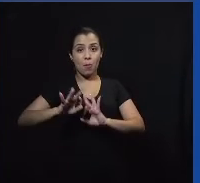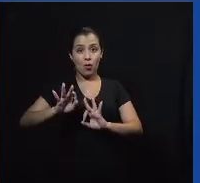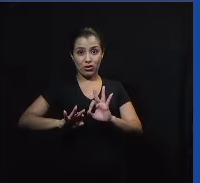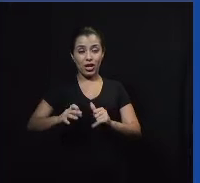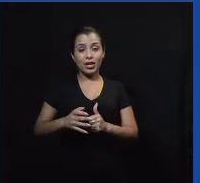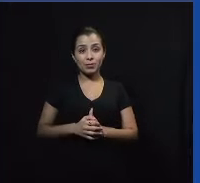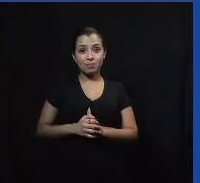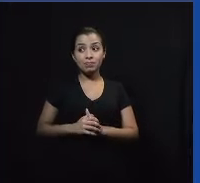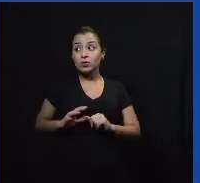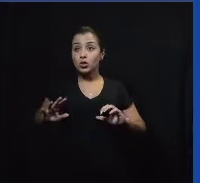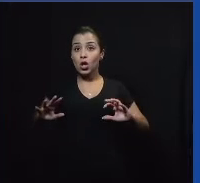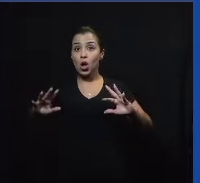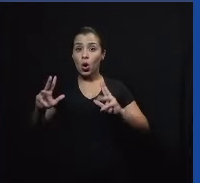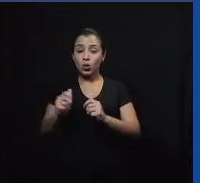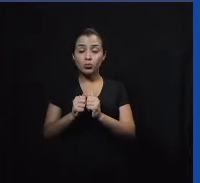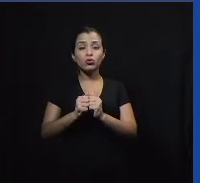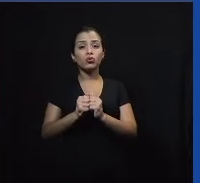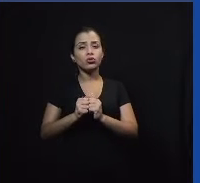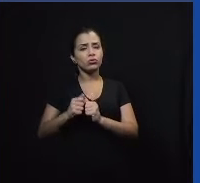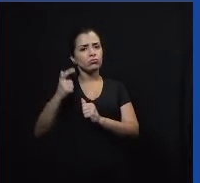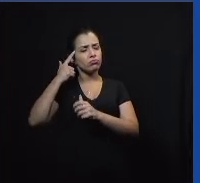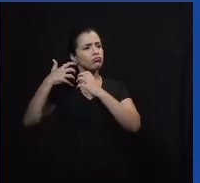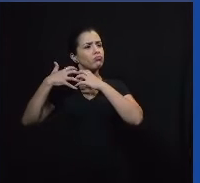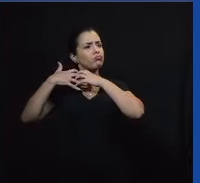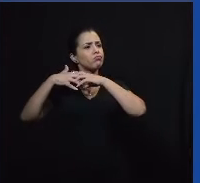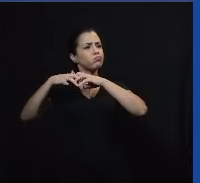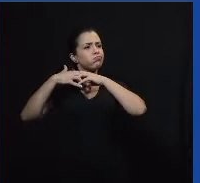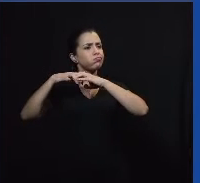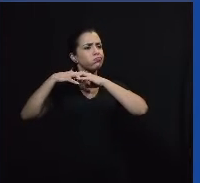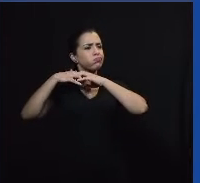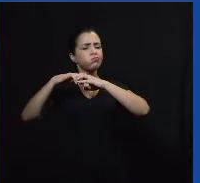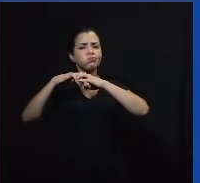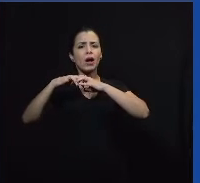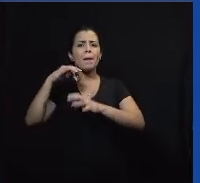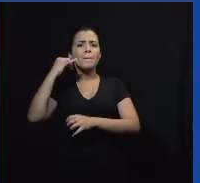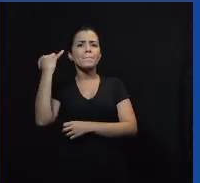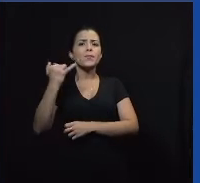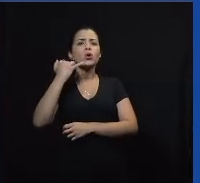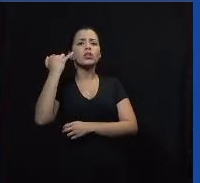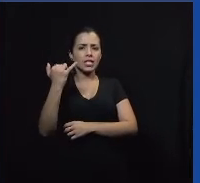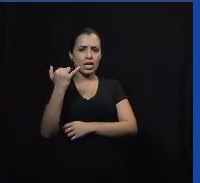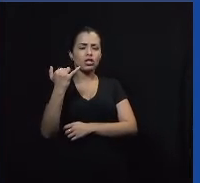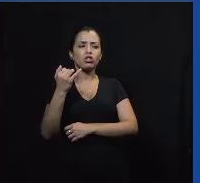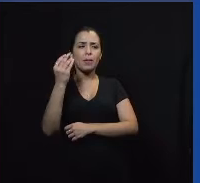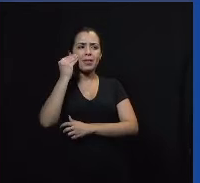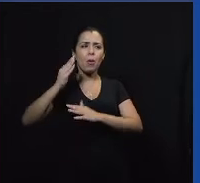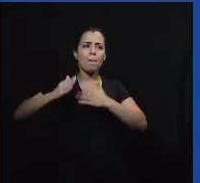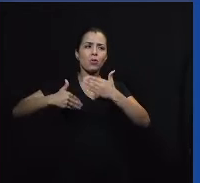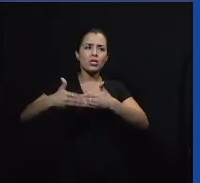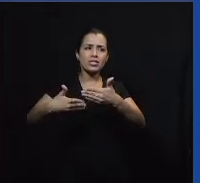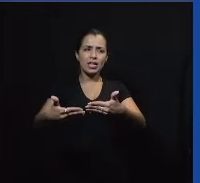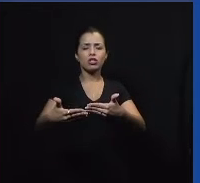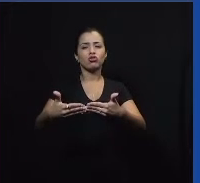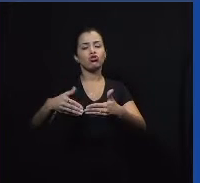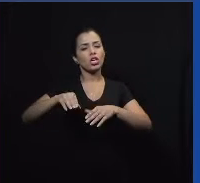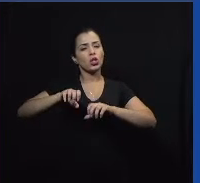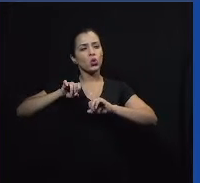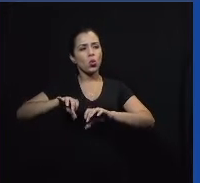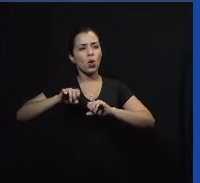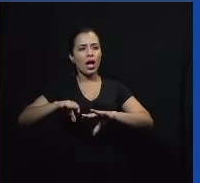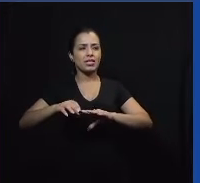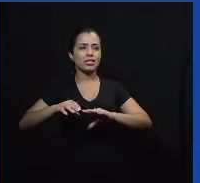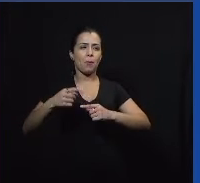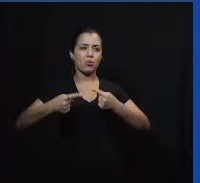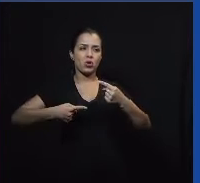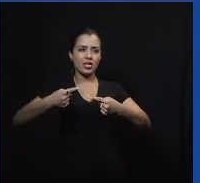juntos a gente fez uma reflexão sobre o que que é importante ter num processo de educação política, né? E acho que